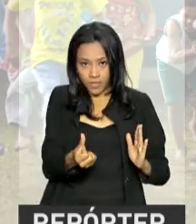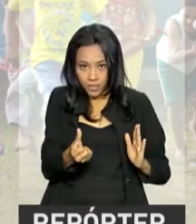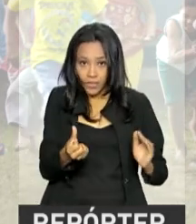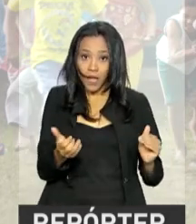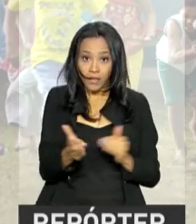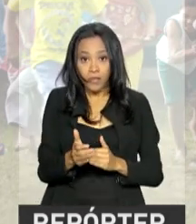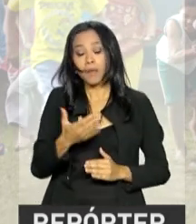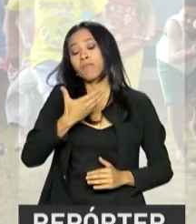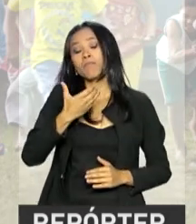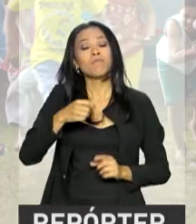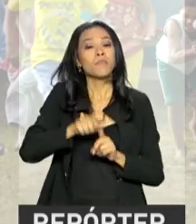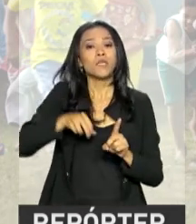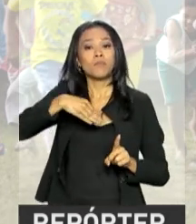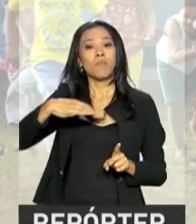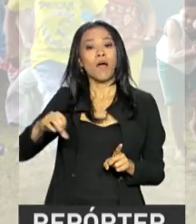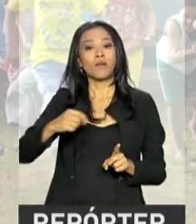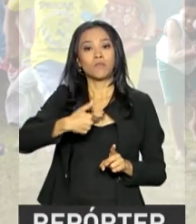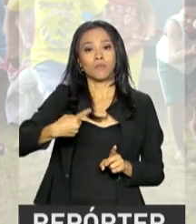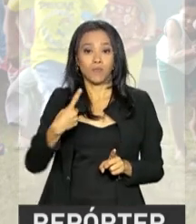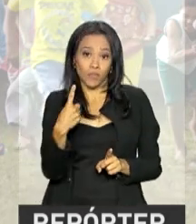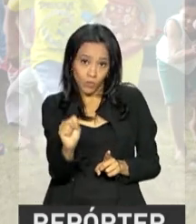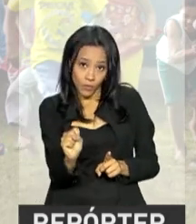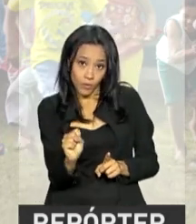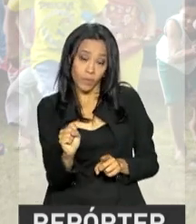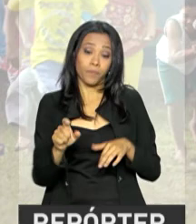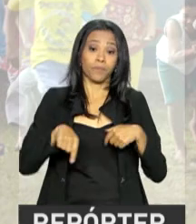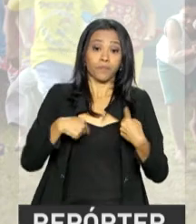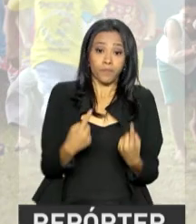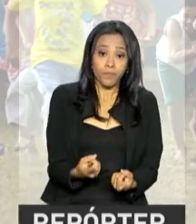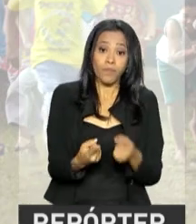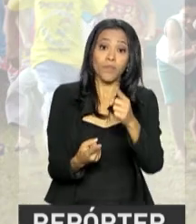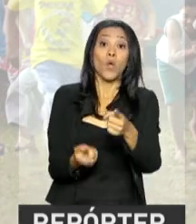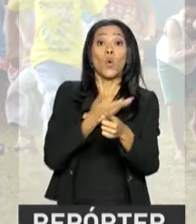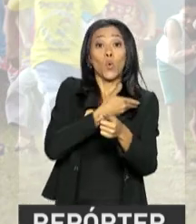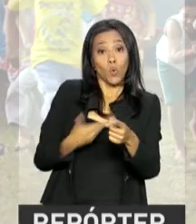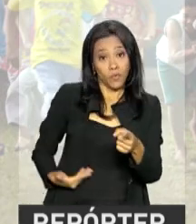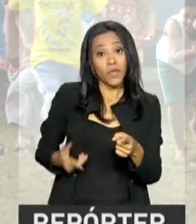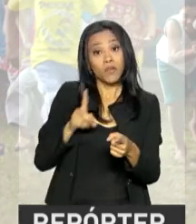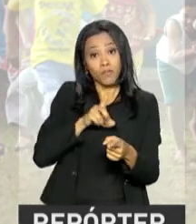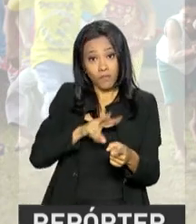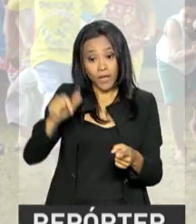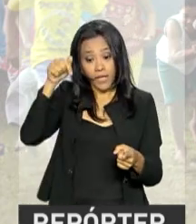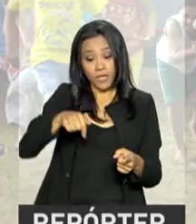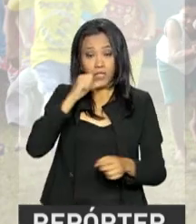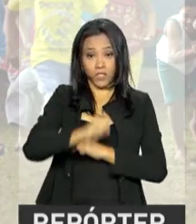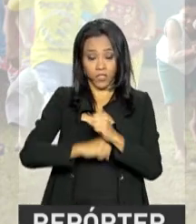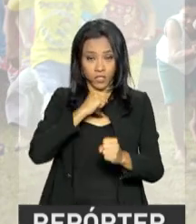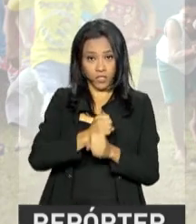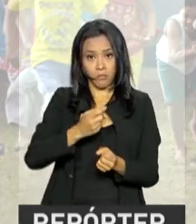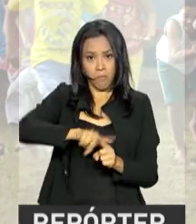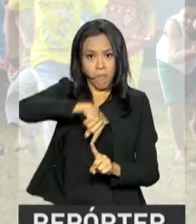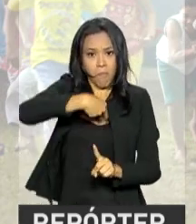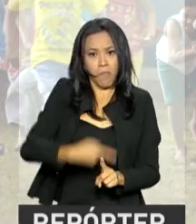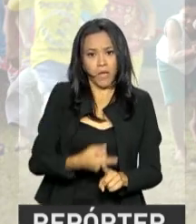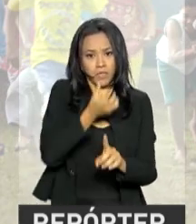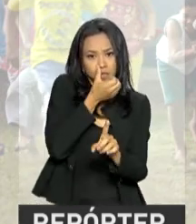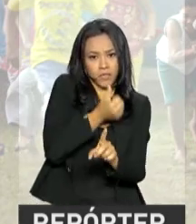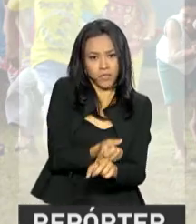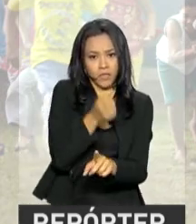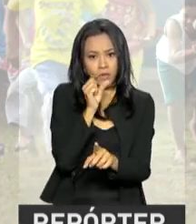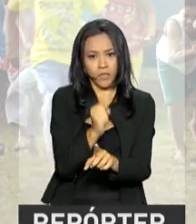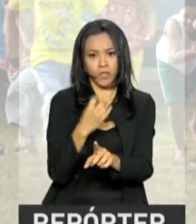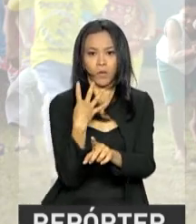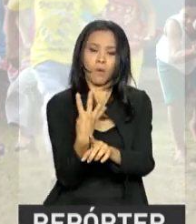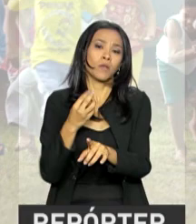2018 para cobrir o custo com o aumento o governo vai repassar este ano mas 684 milhões